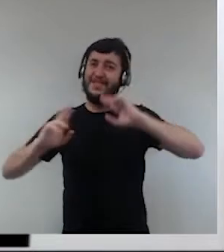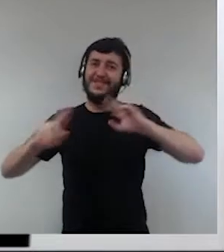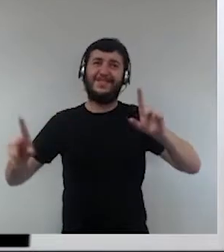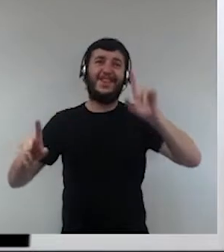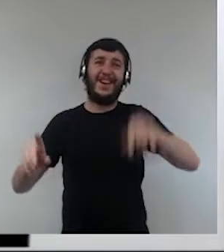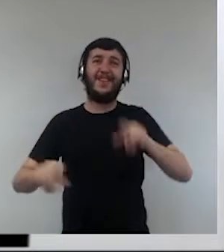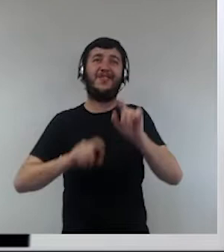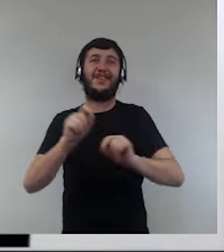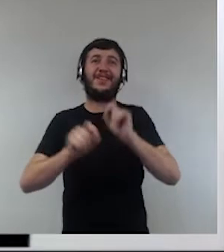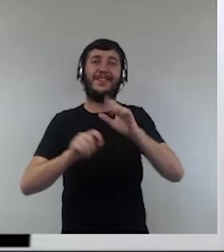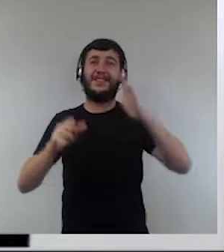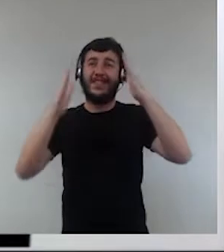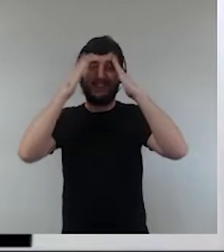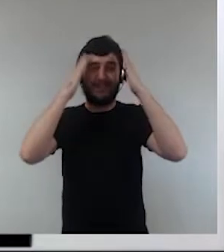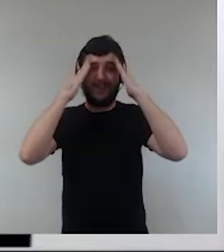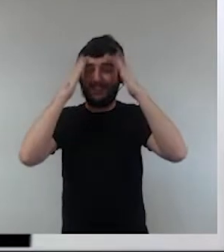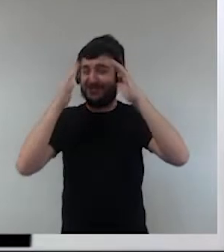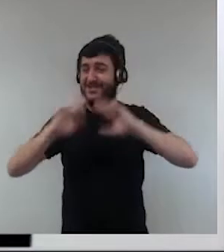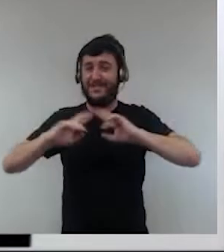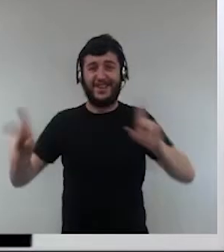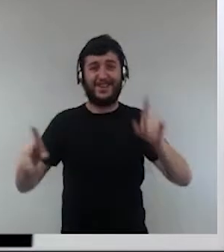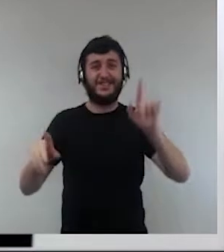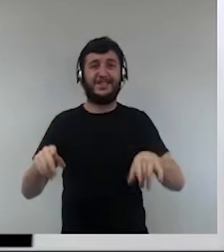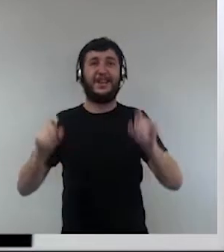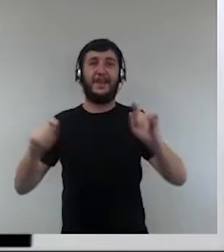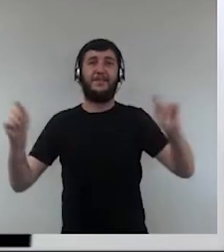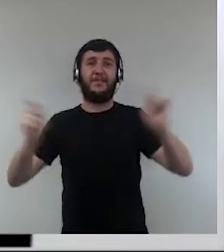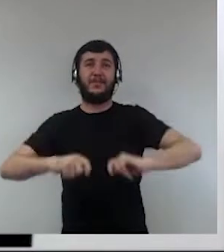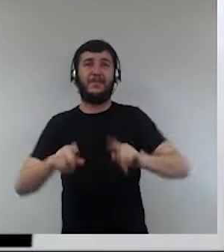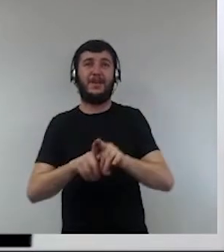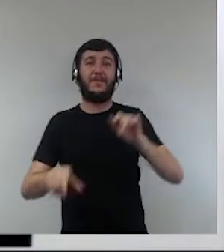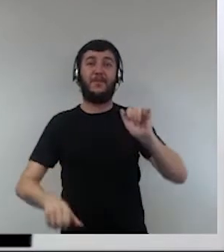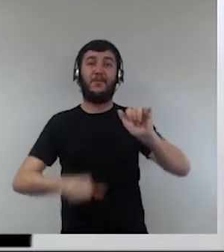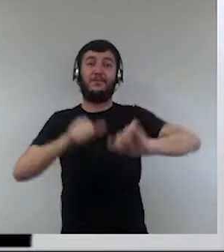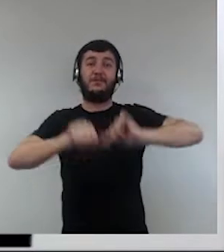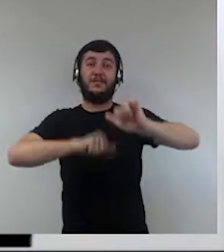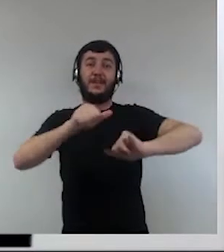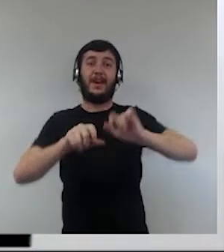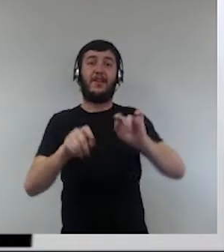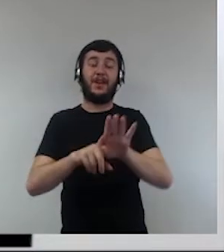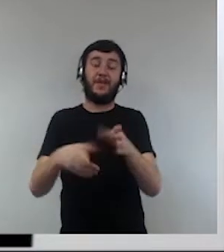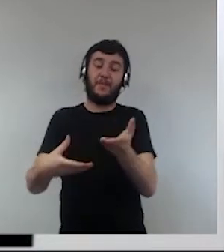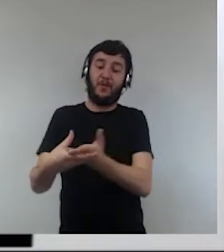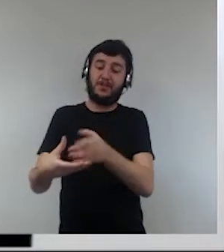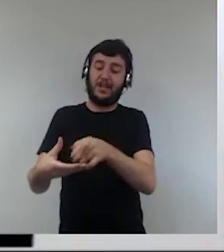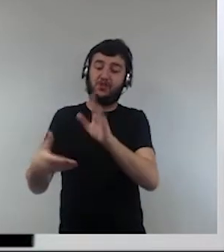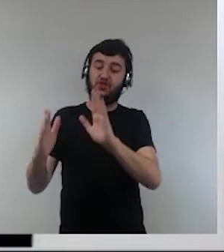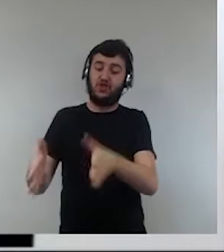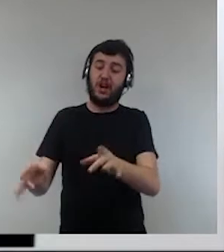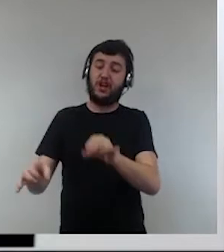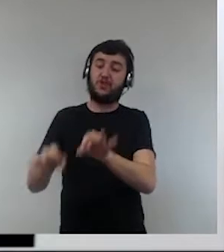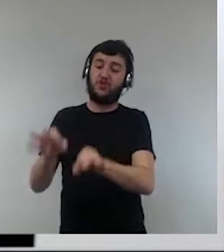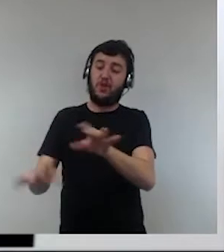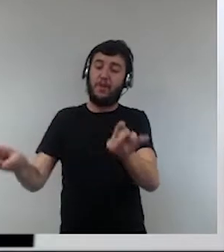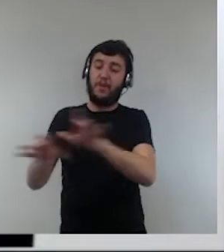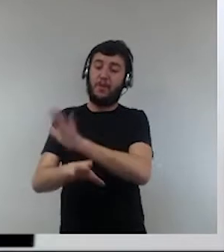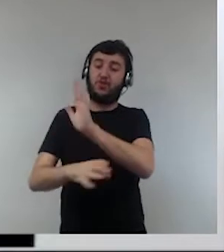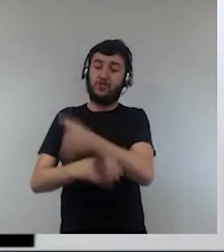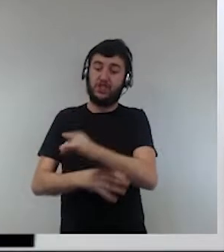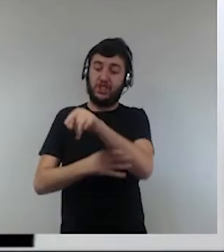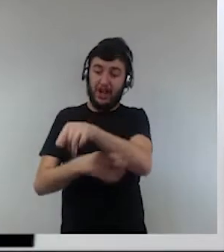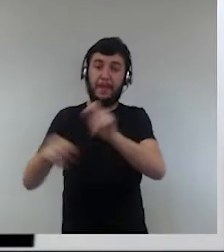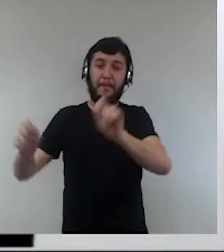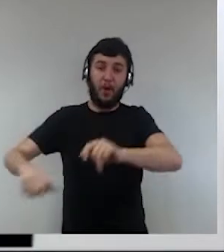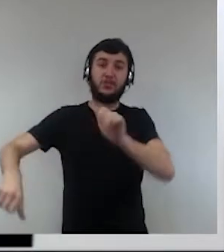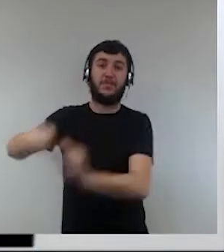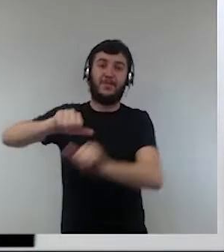da impossibilidade de modificação de uma sentença transitada em julgado, mesmo tendo como fundamento